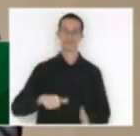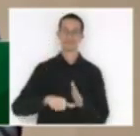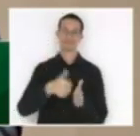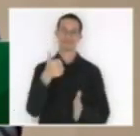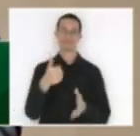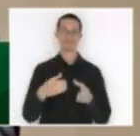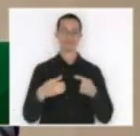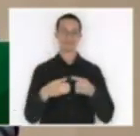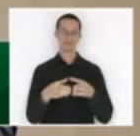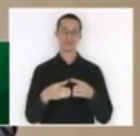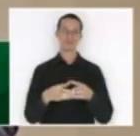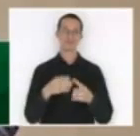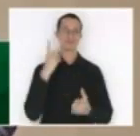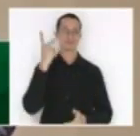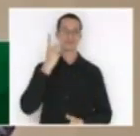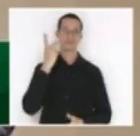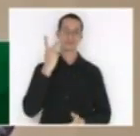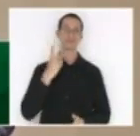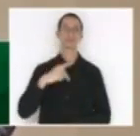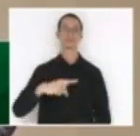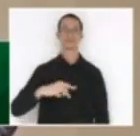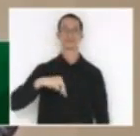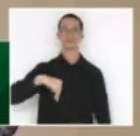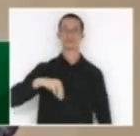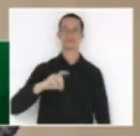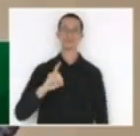parte como orador é o PMDB,